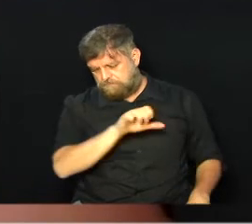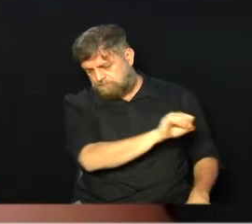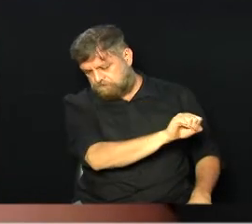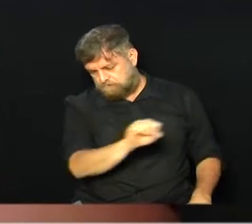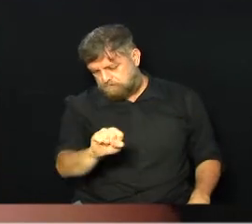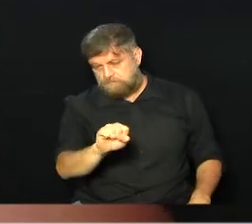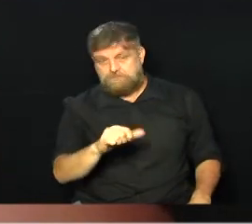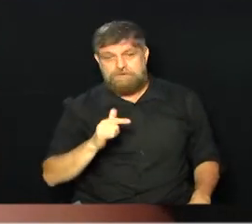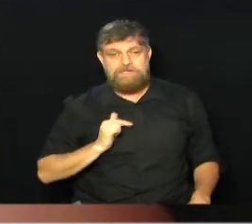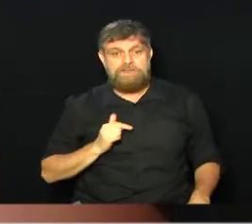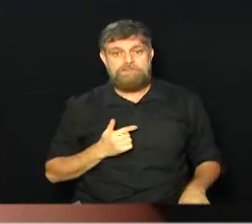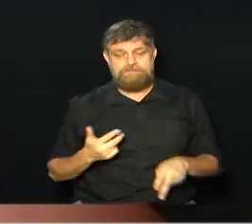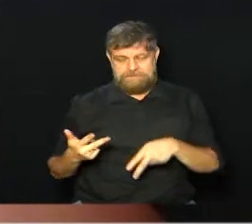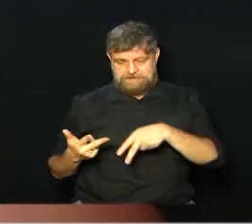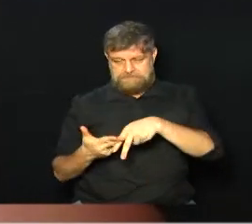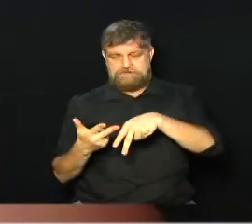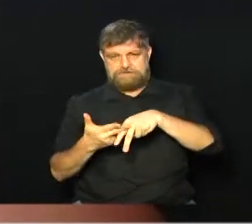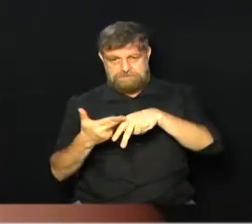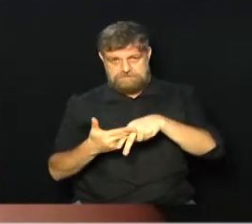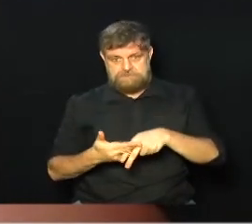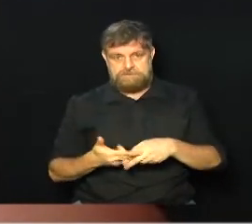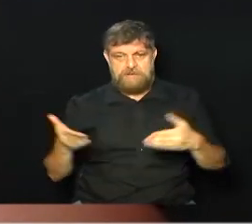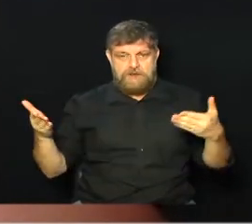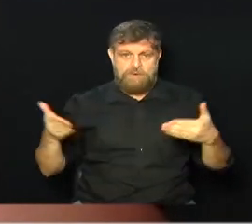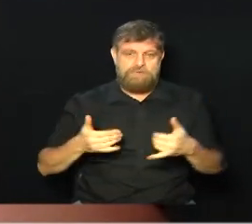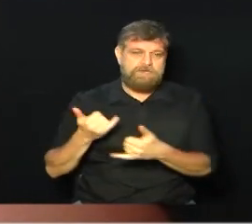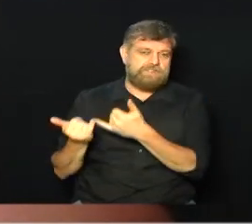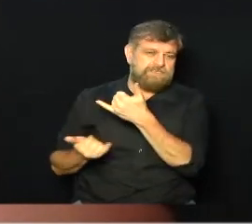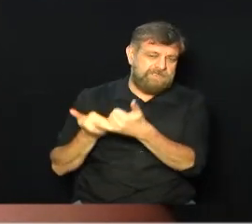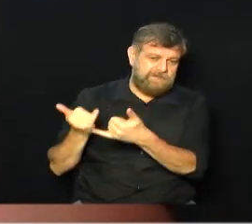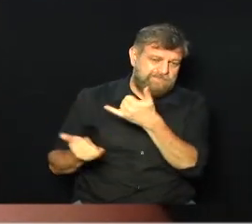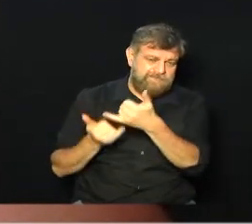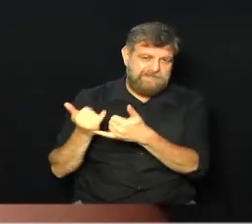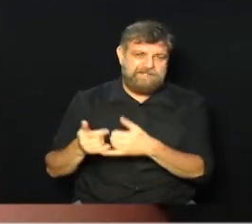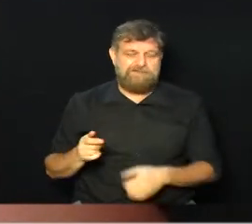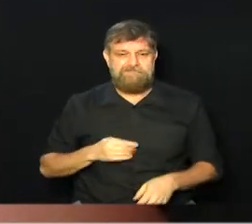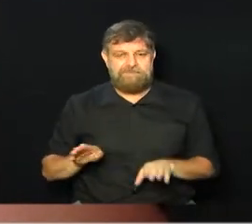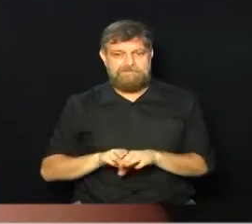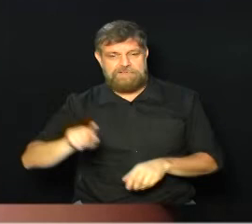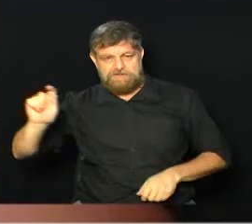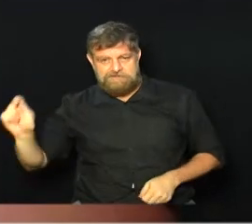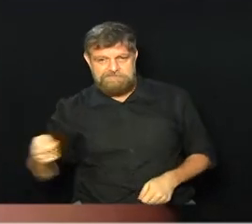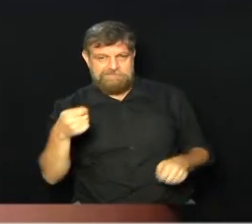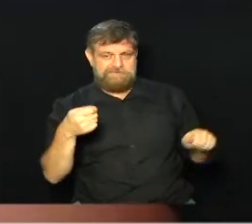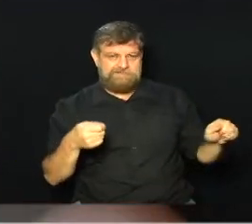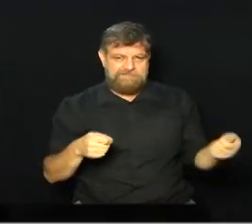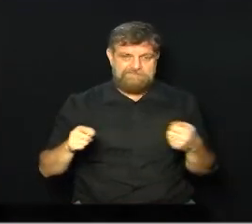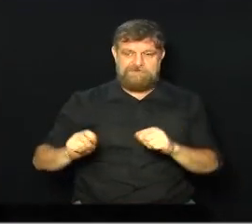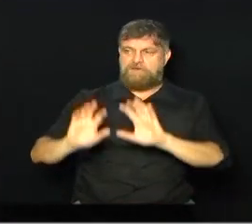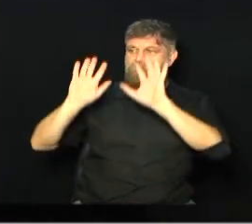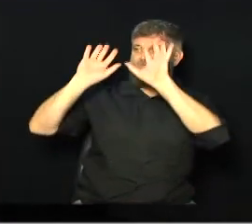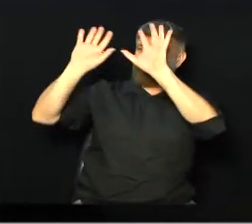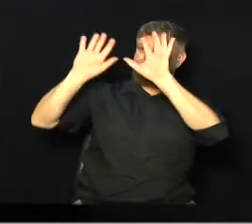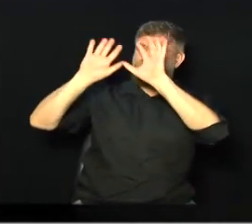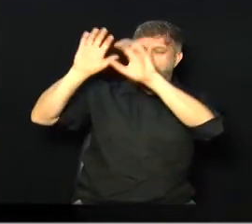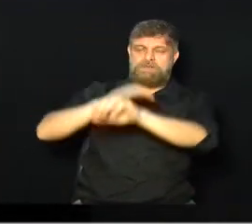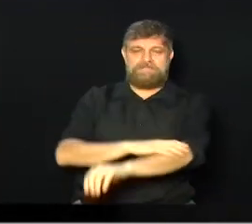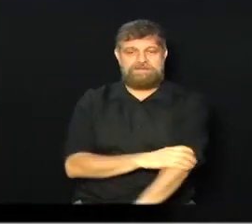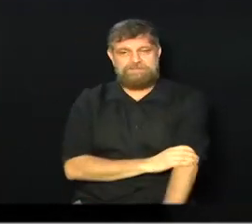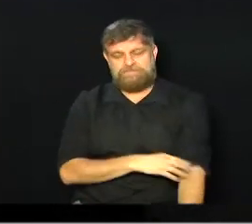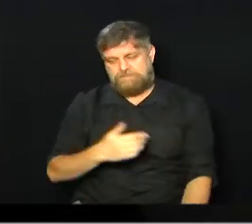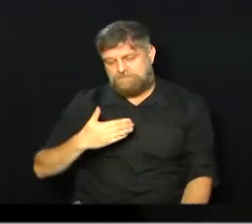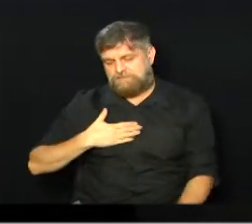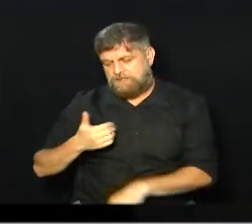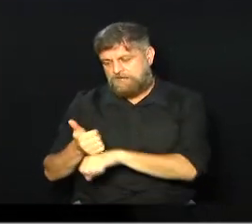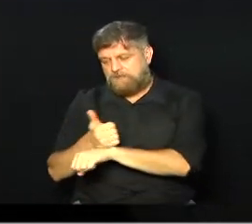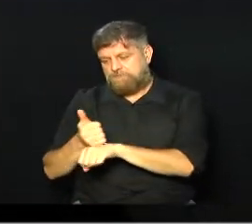cirurgia posteriormente. Hoje jogo minha pelada, jogo meu tênis, jogo meu futebol. Mas minha carreira